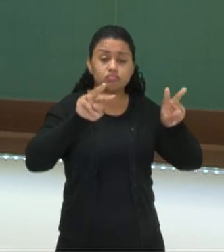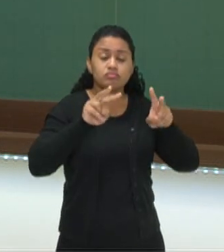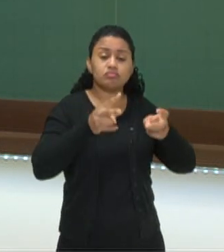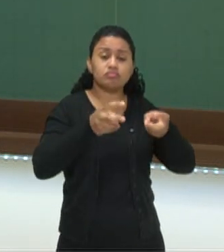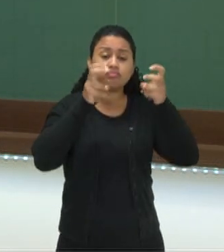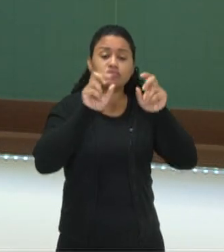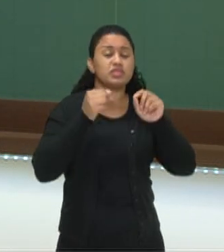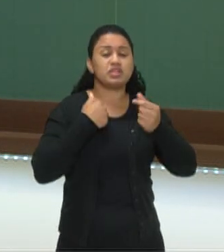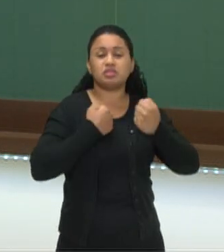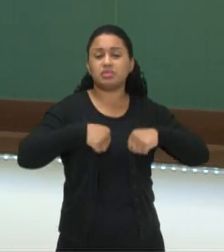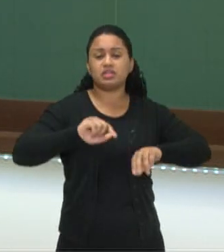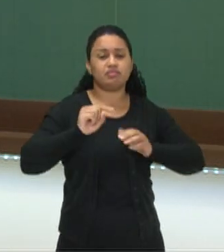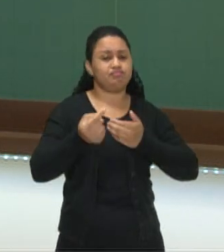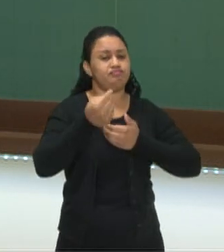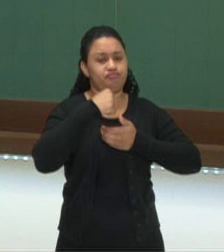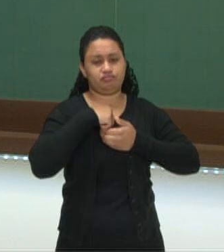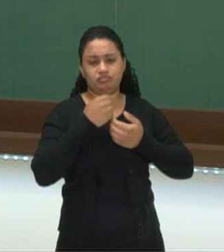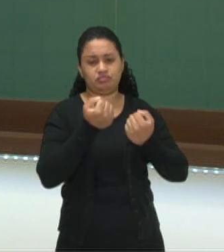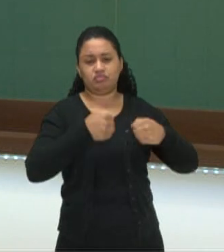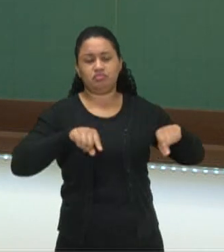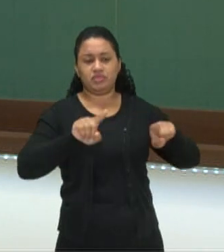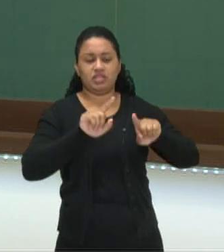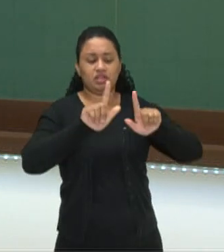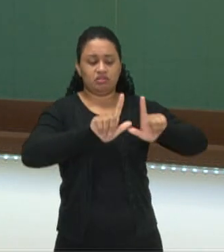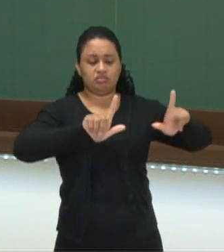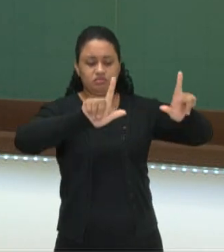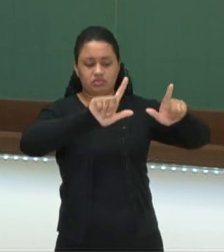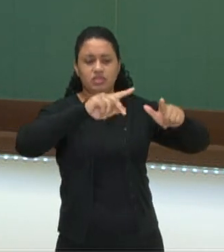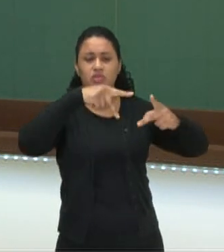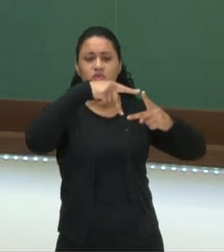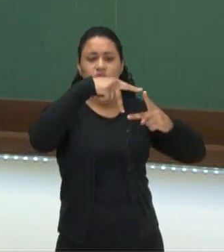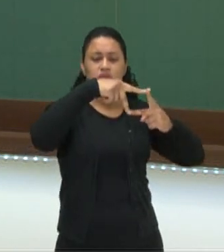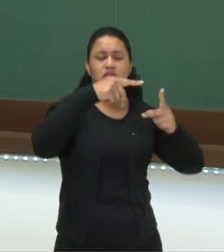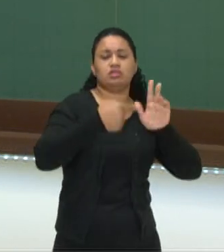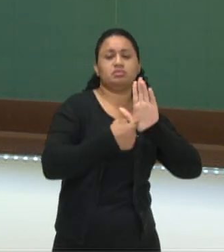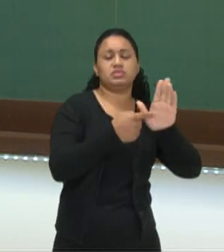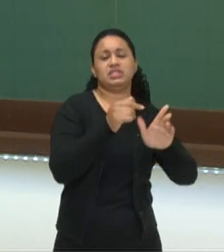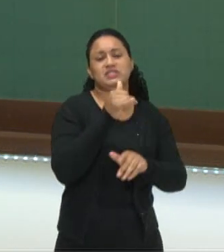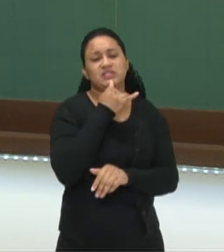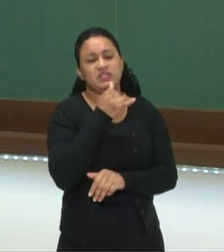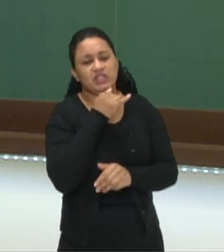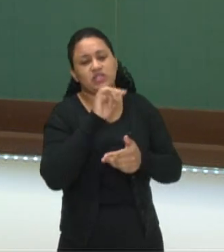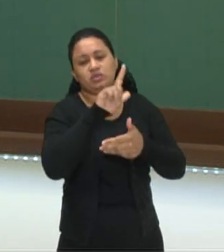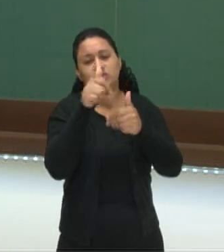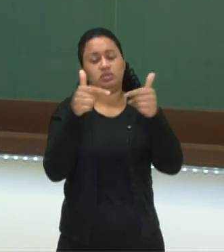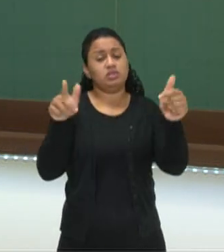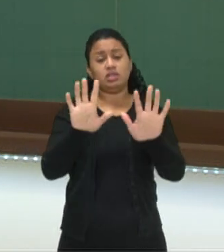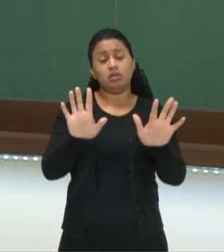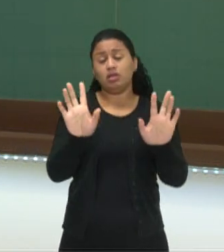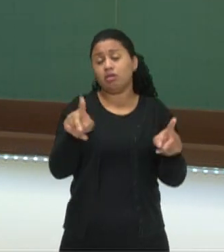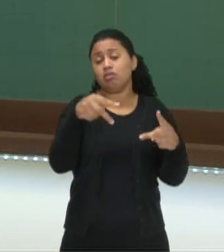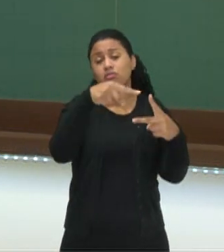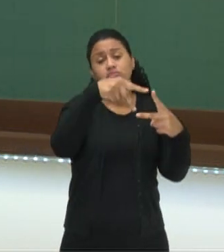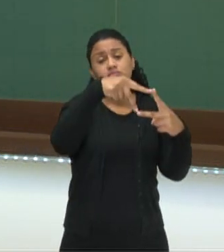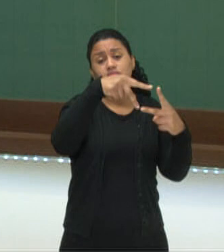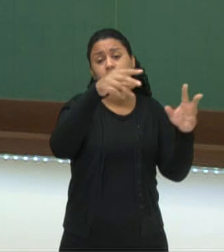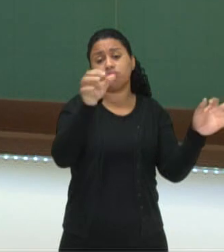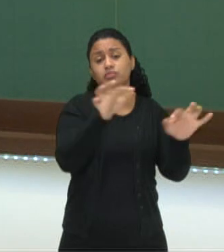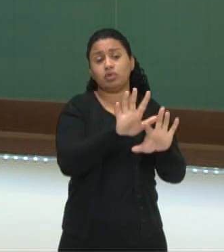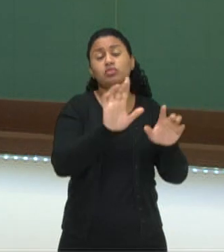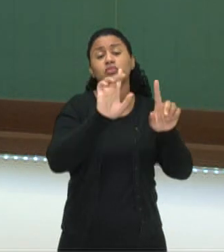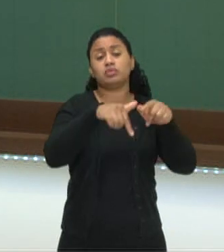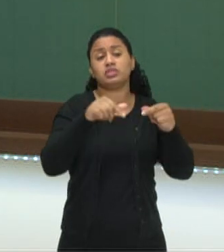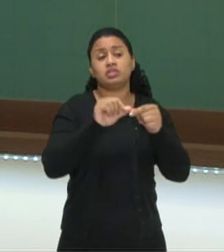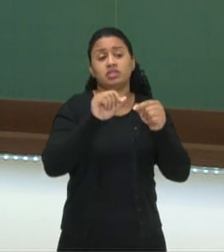uma subjetividade, não precisava que esse quadrado representasse a tristeza, representasse outra coisa. Não, é simplesmente quadrado. Por isso que ele fez essa